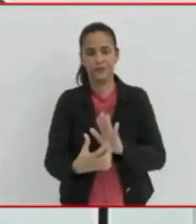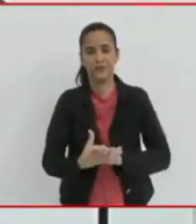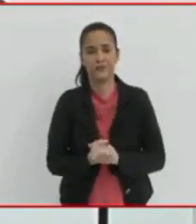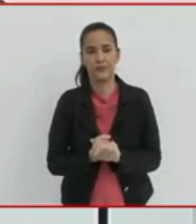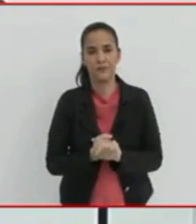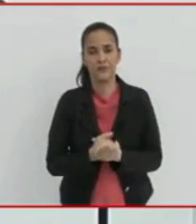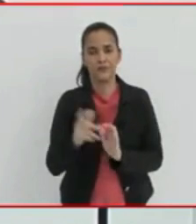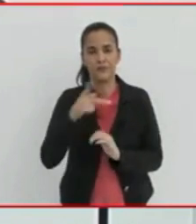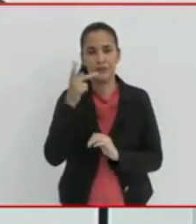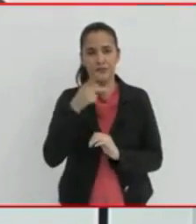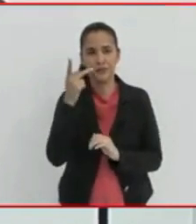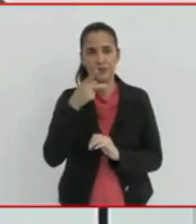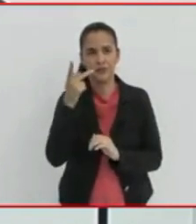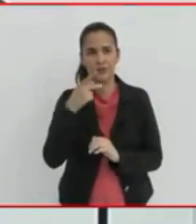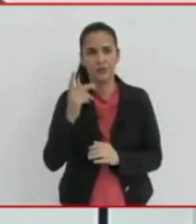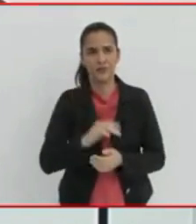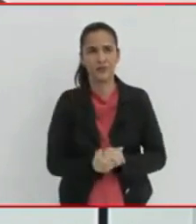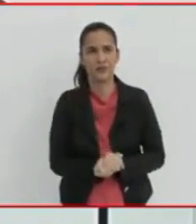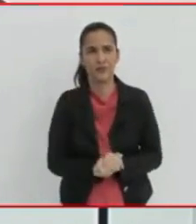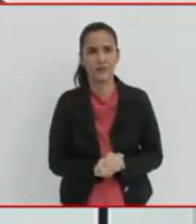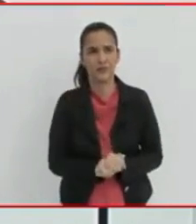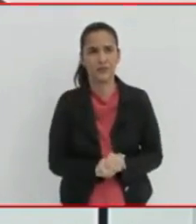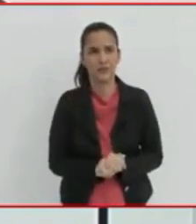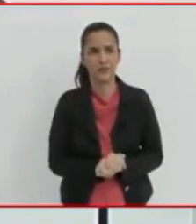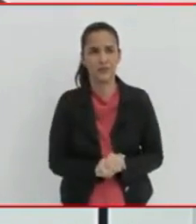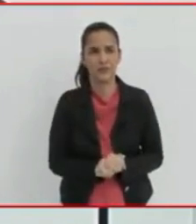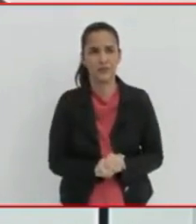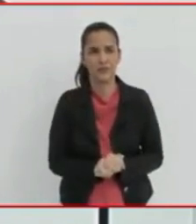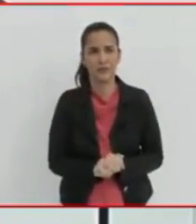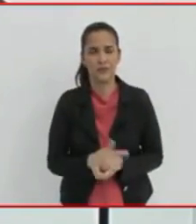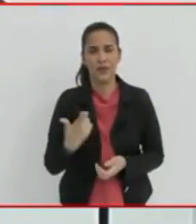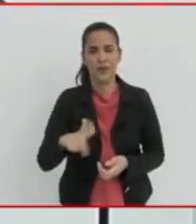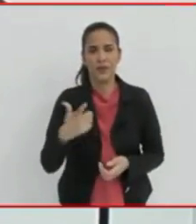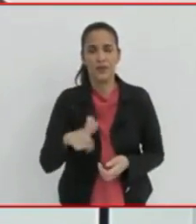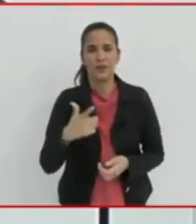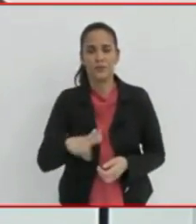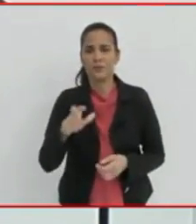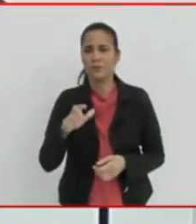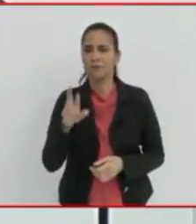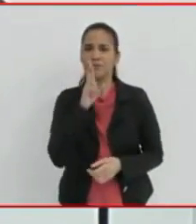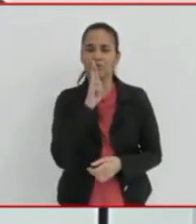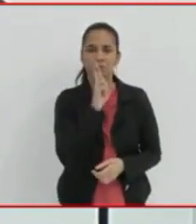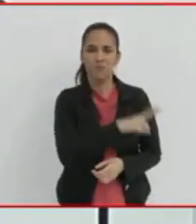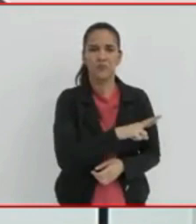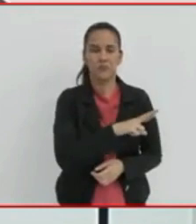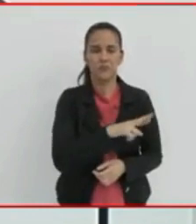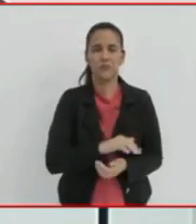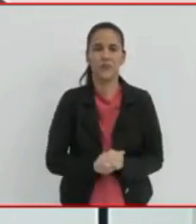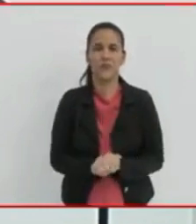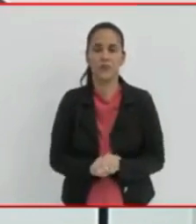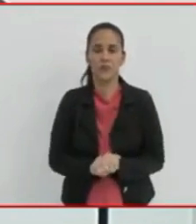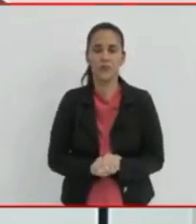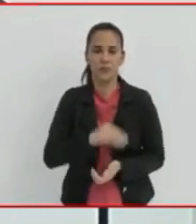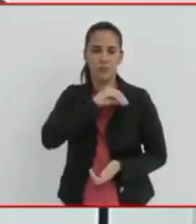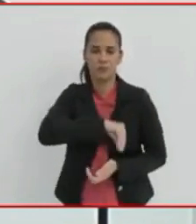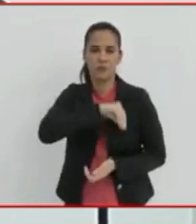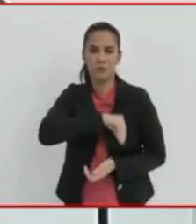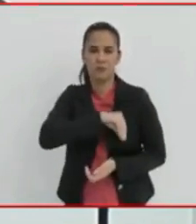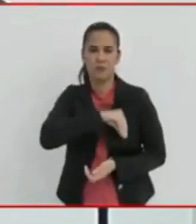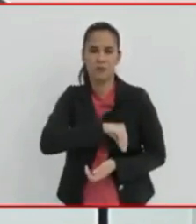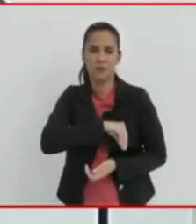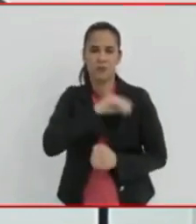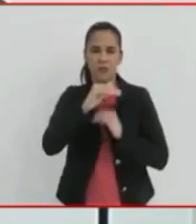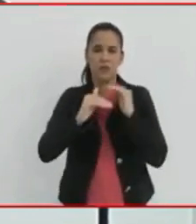a respeito da suspensão da lei do PIS salarial pelo então ministro da Justiça Dias